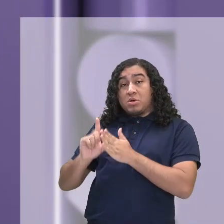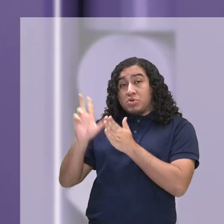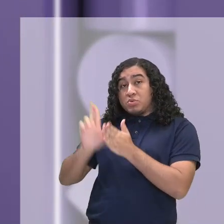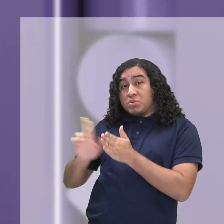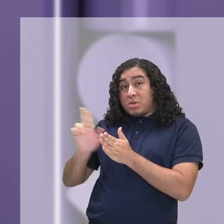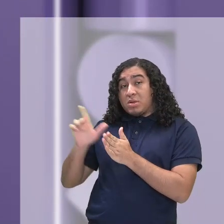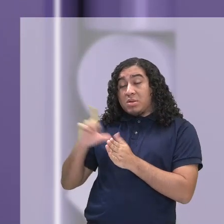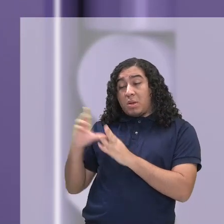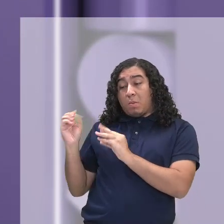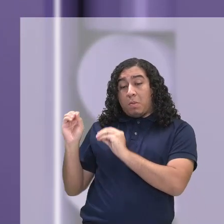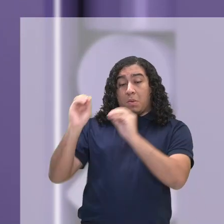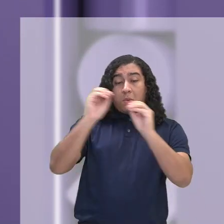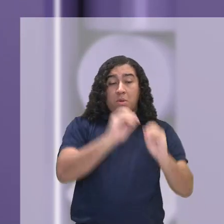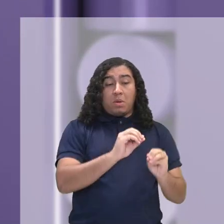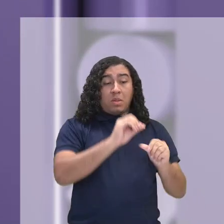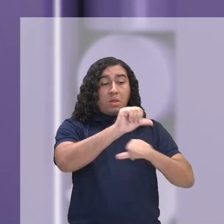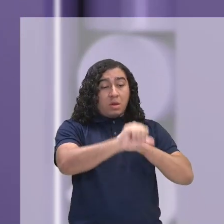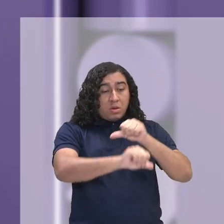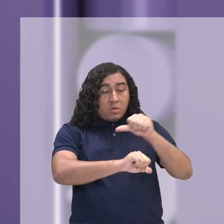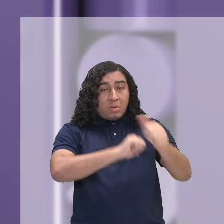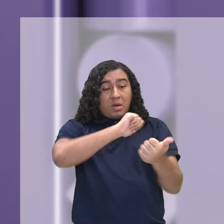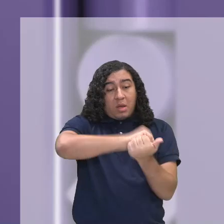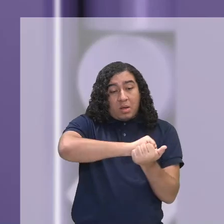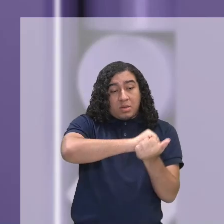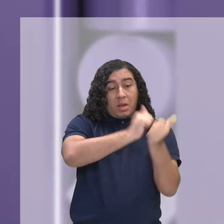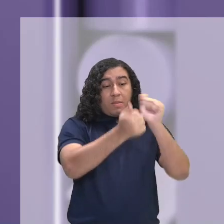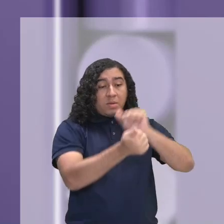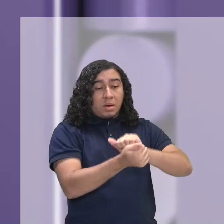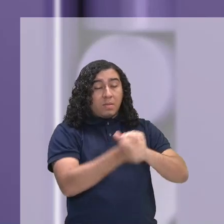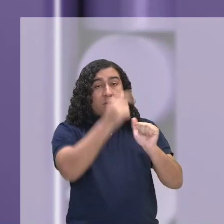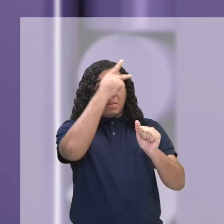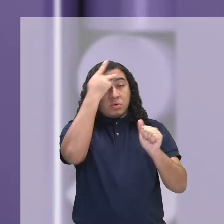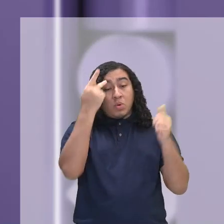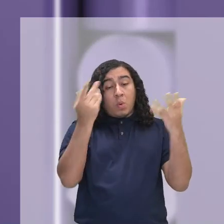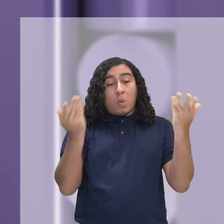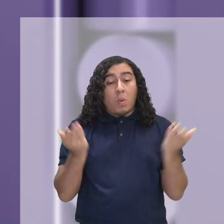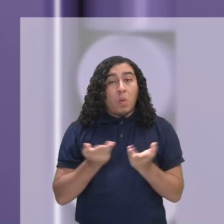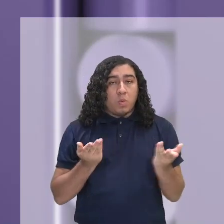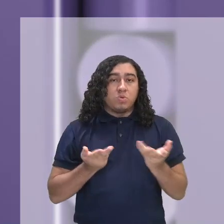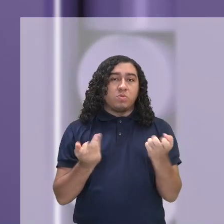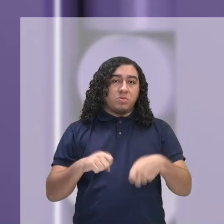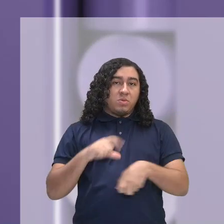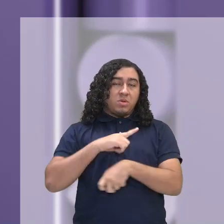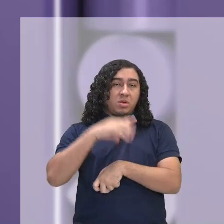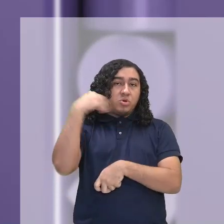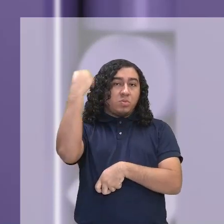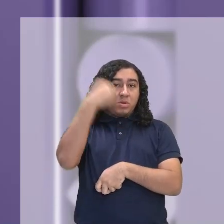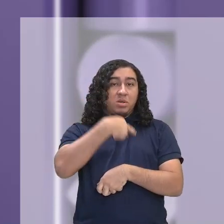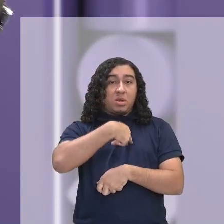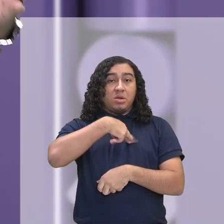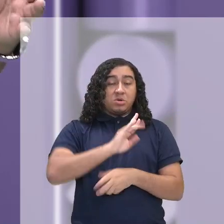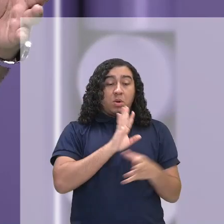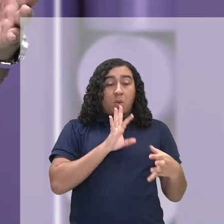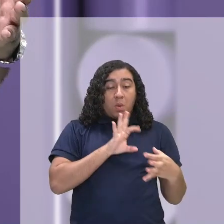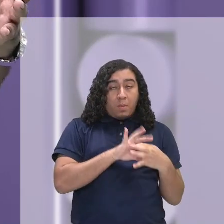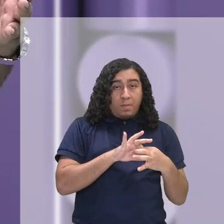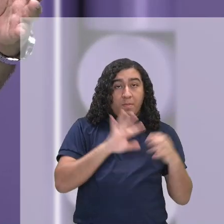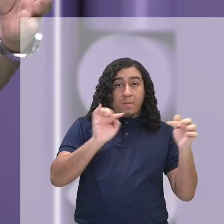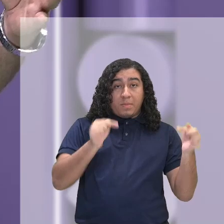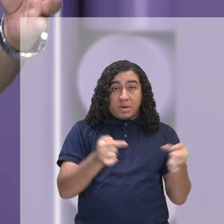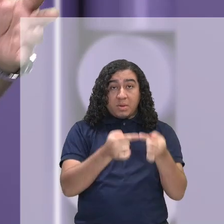homem, para a mulher de hoje, para que ele e ela possam vivenciar a sua religião. Então, quem faz